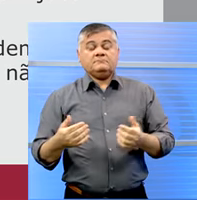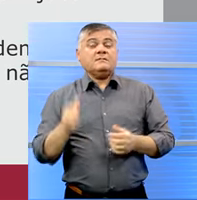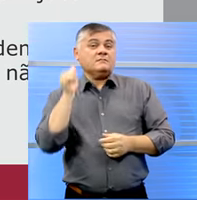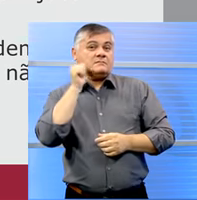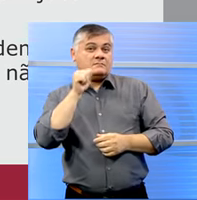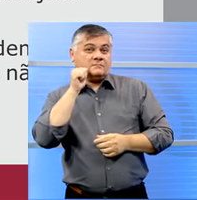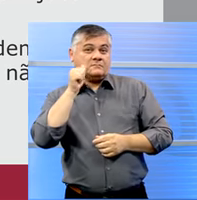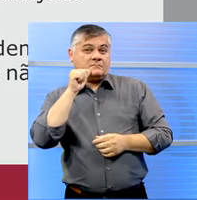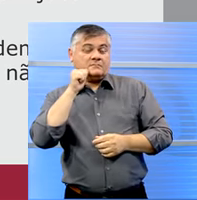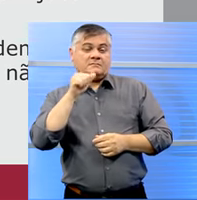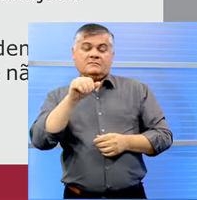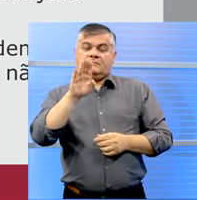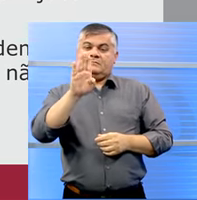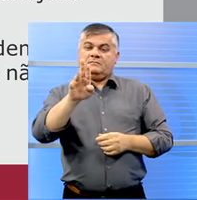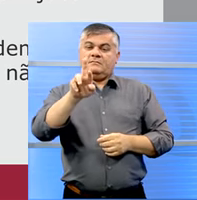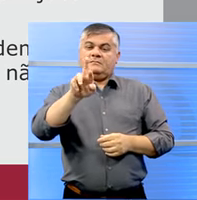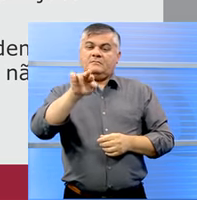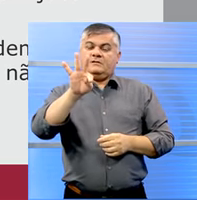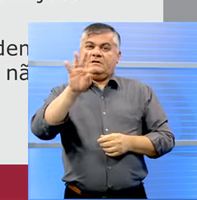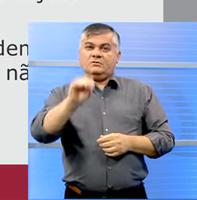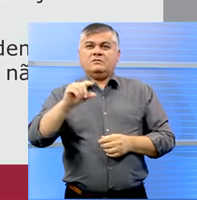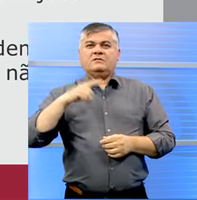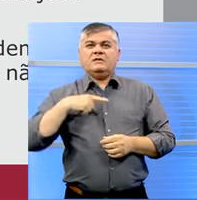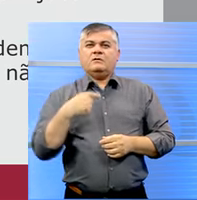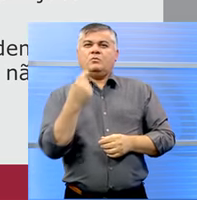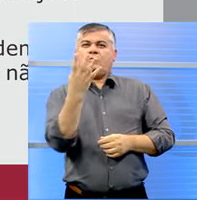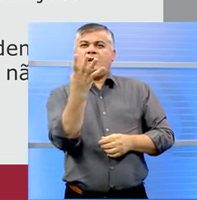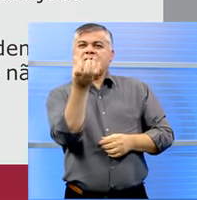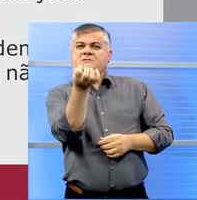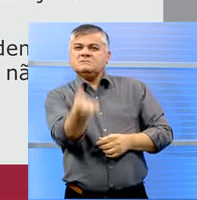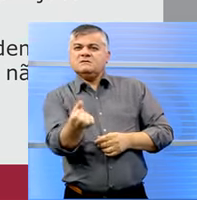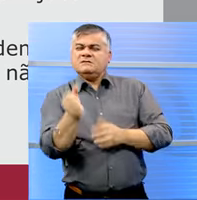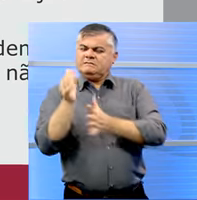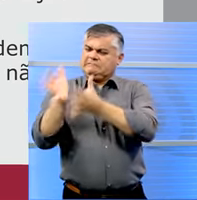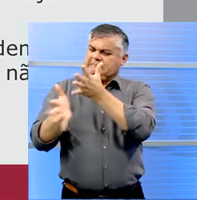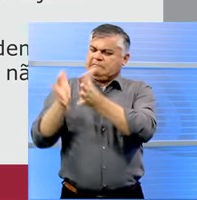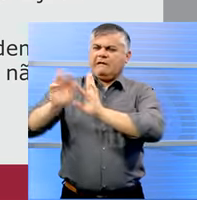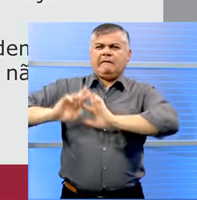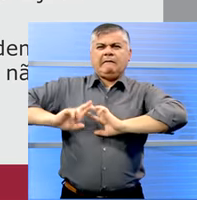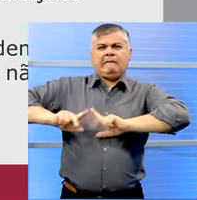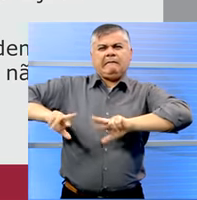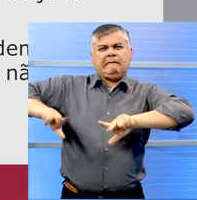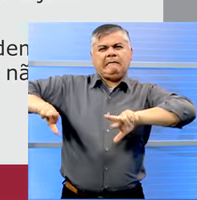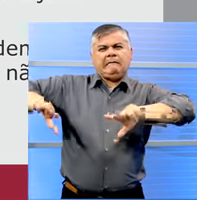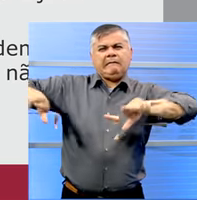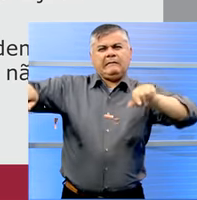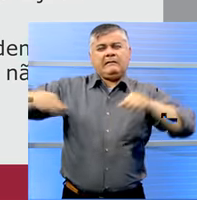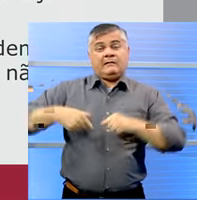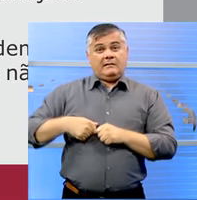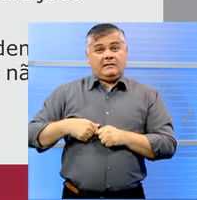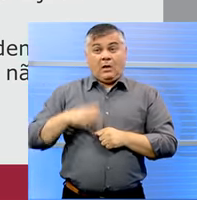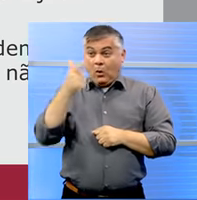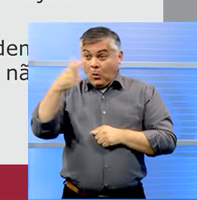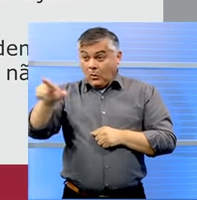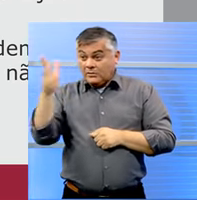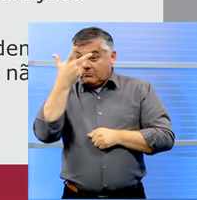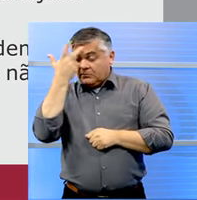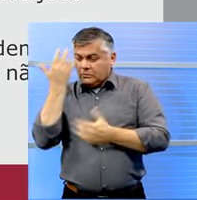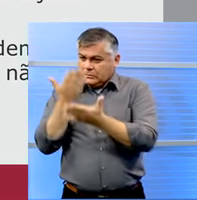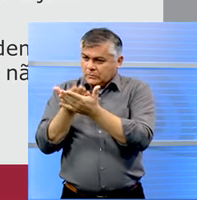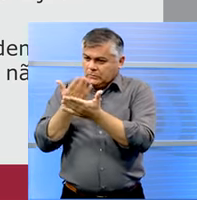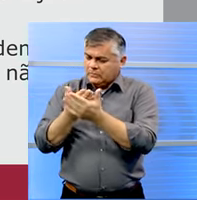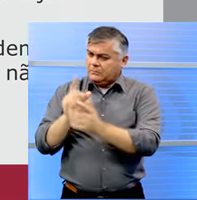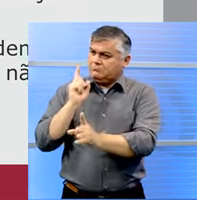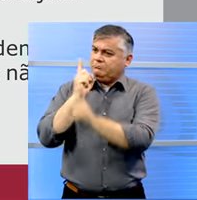elas são em 46 configurações. Felipe traz que são mais do que isso, 64